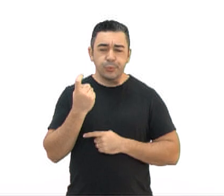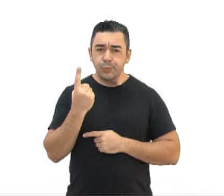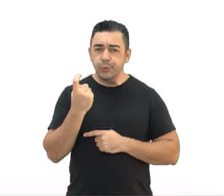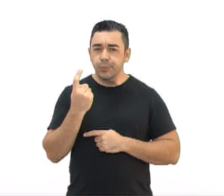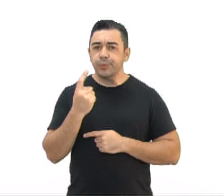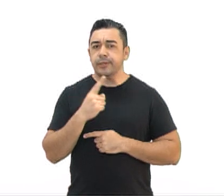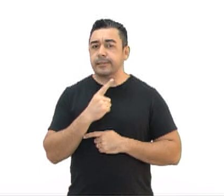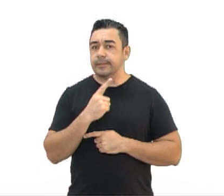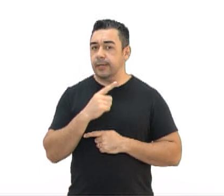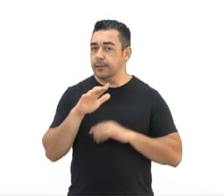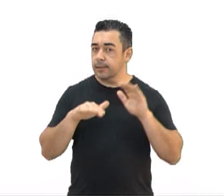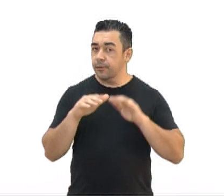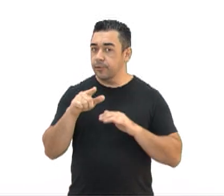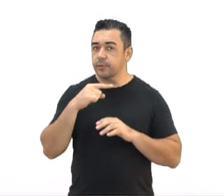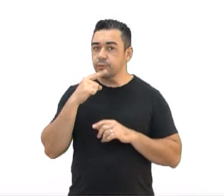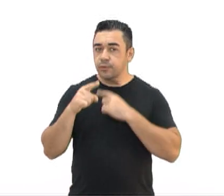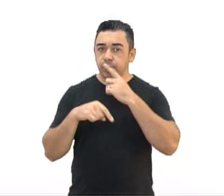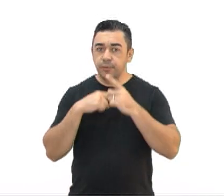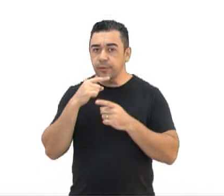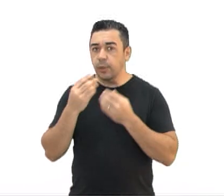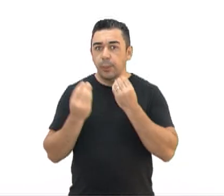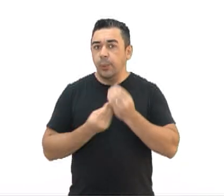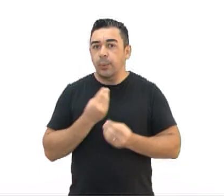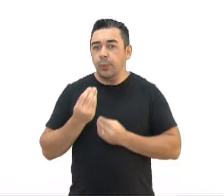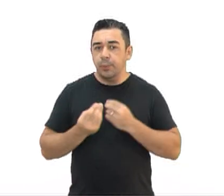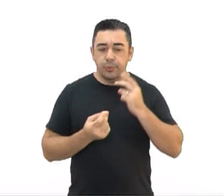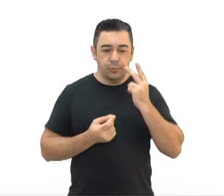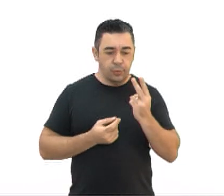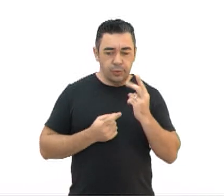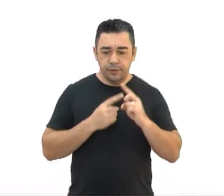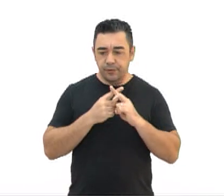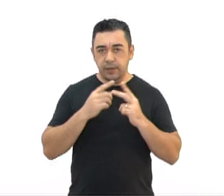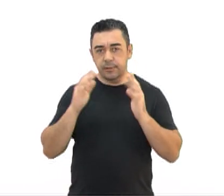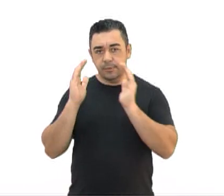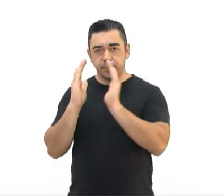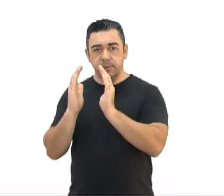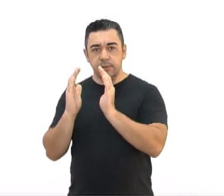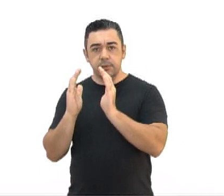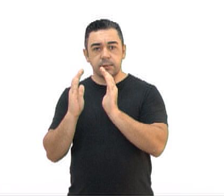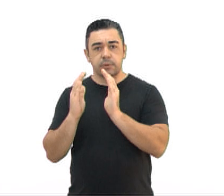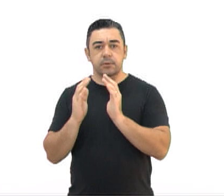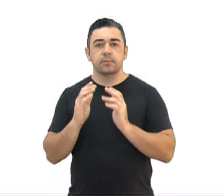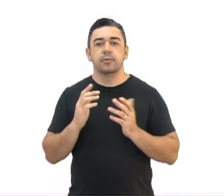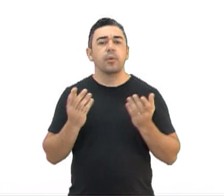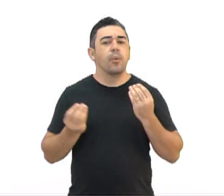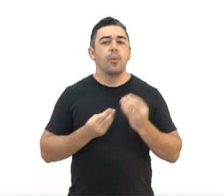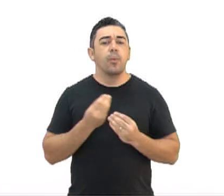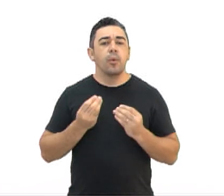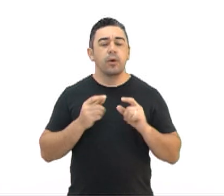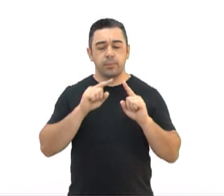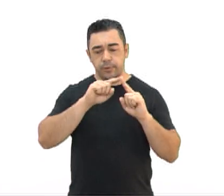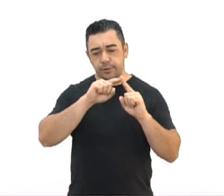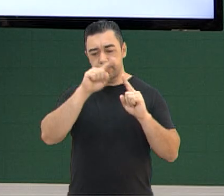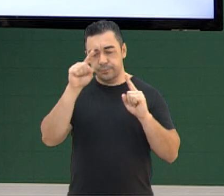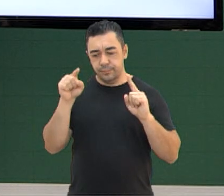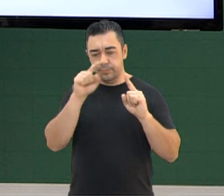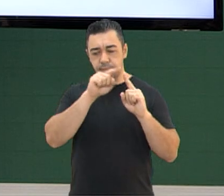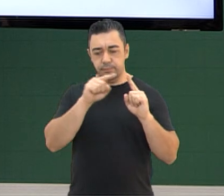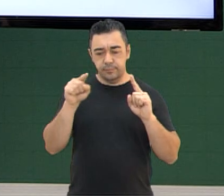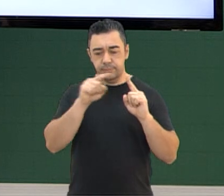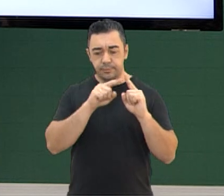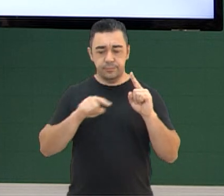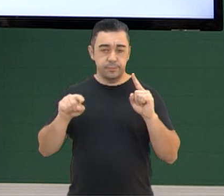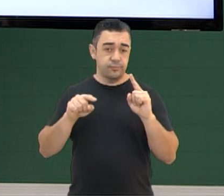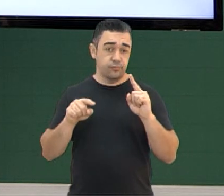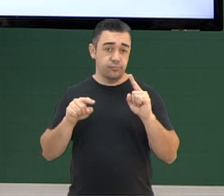detalhe aqui que talvez gerou um pouquinho de dúvida é essa parte do 2 que está multiplicando a matriz. Então, eu vou fazer, como que eu faço essa multiplicação desse número